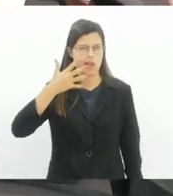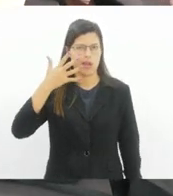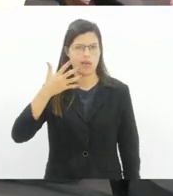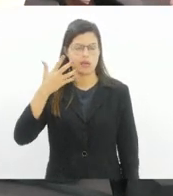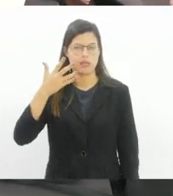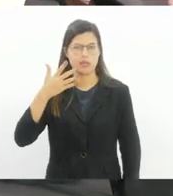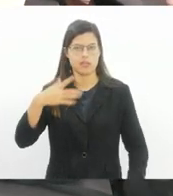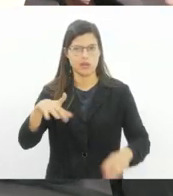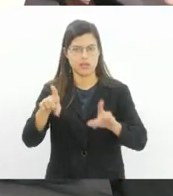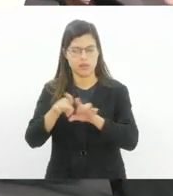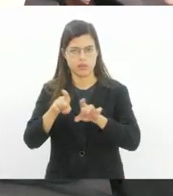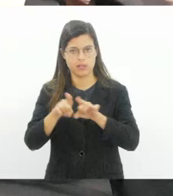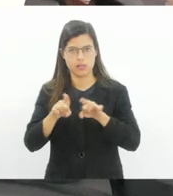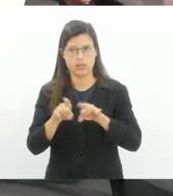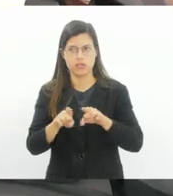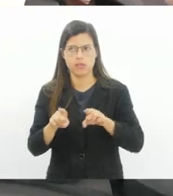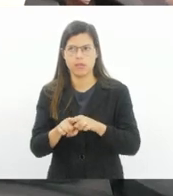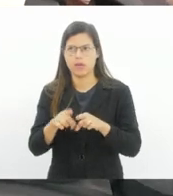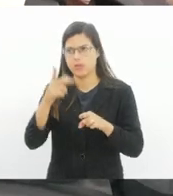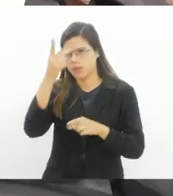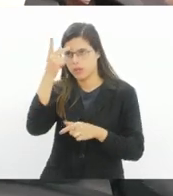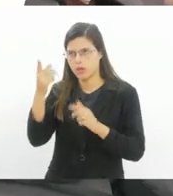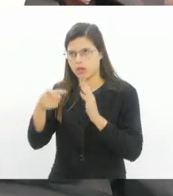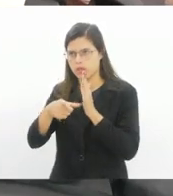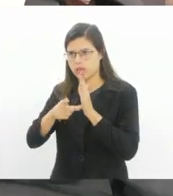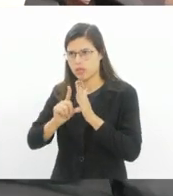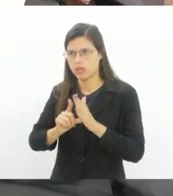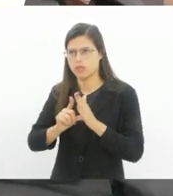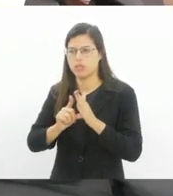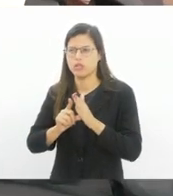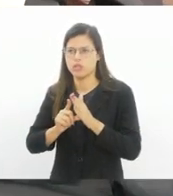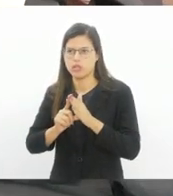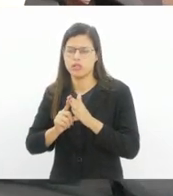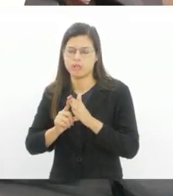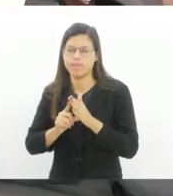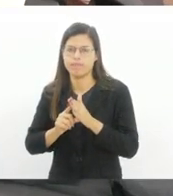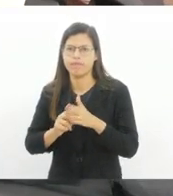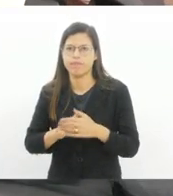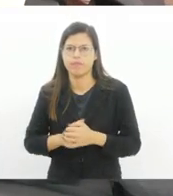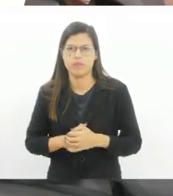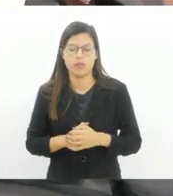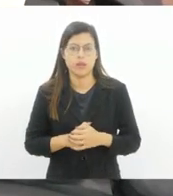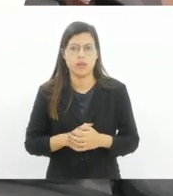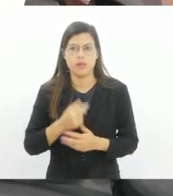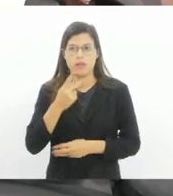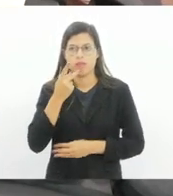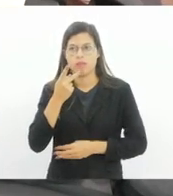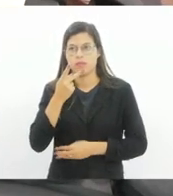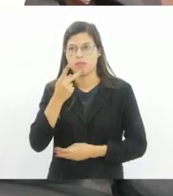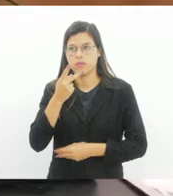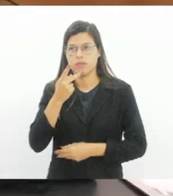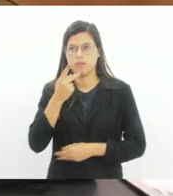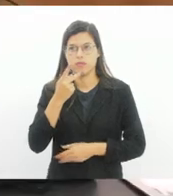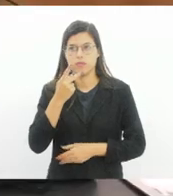também de quem me antecedeu no plenário. Dizer que eu estive